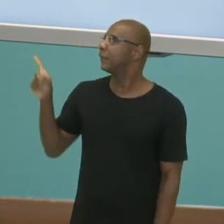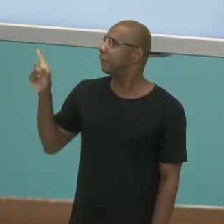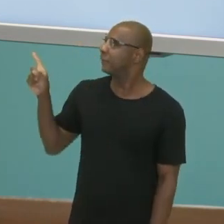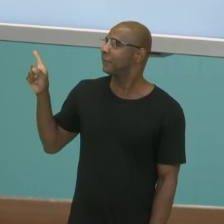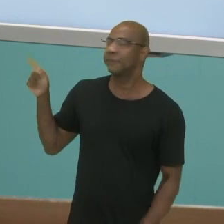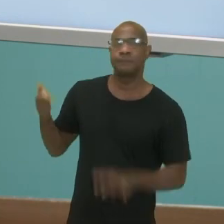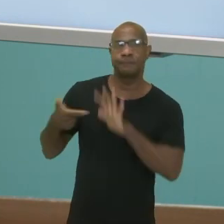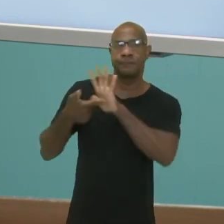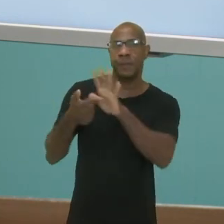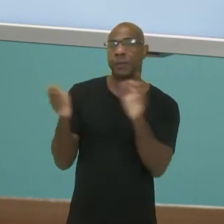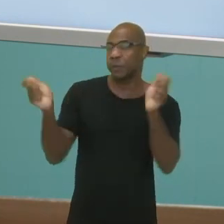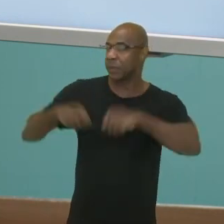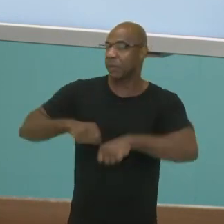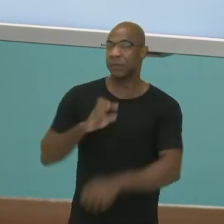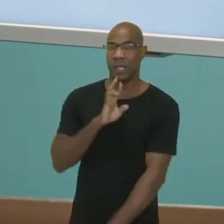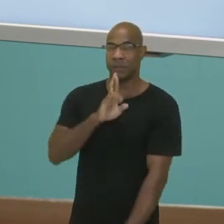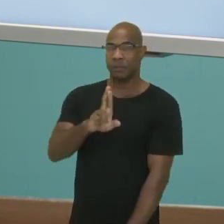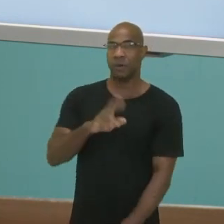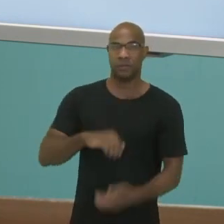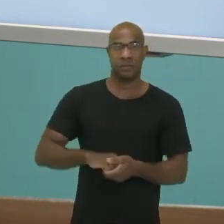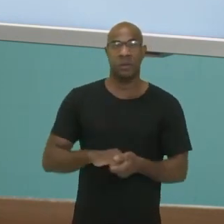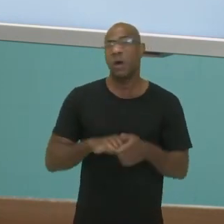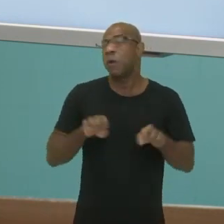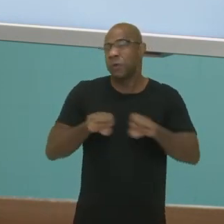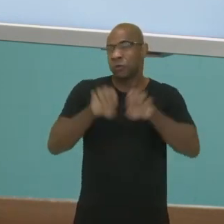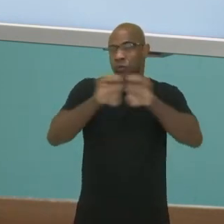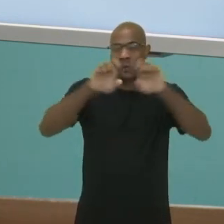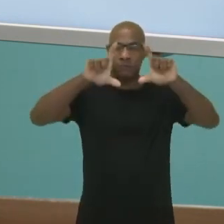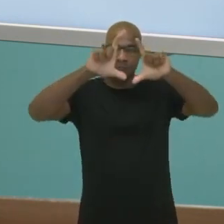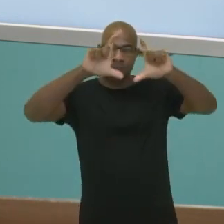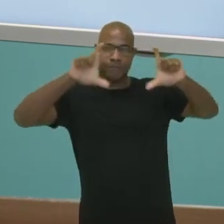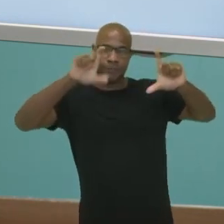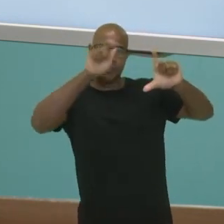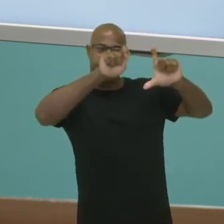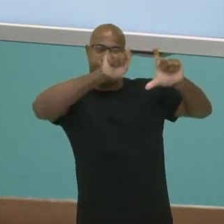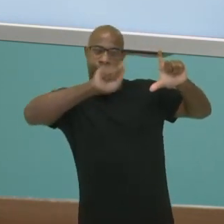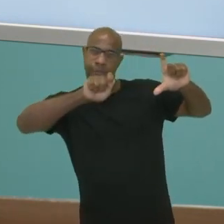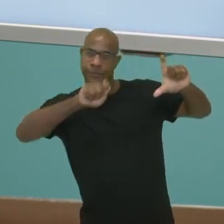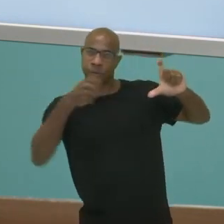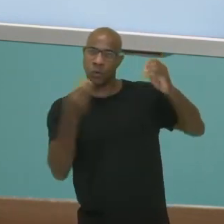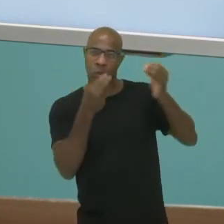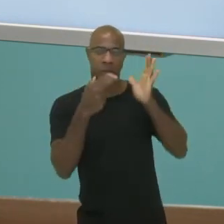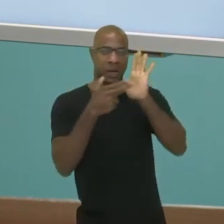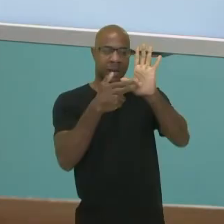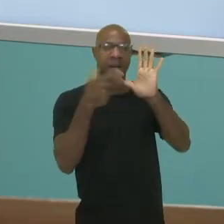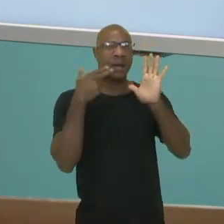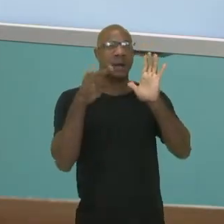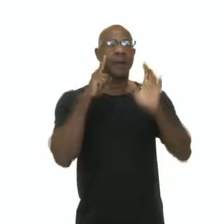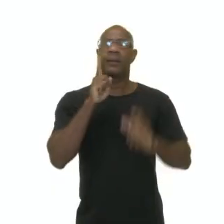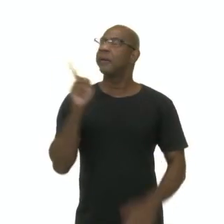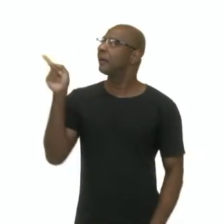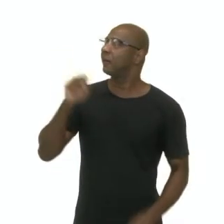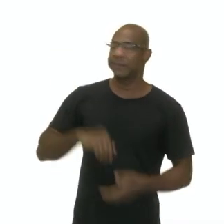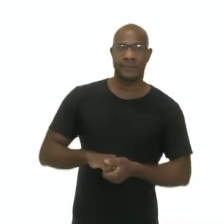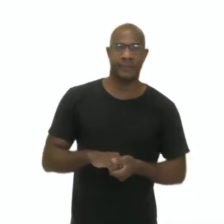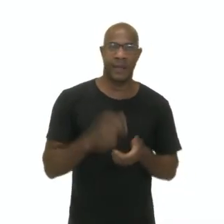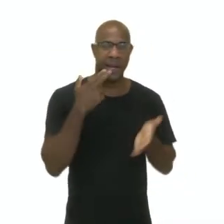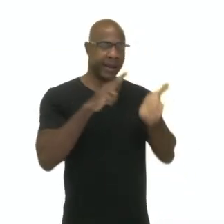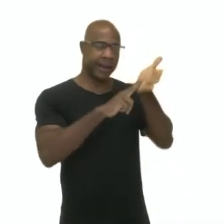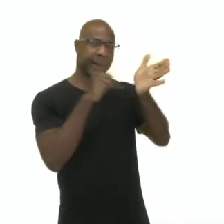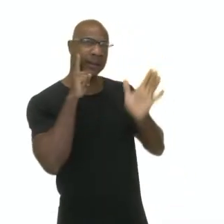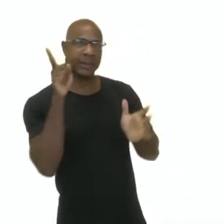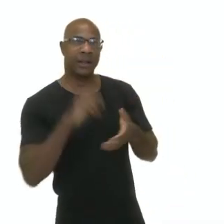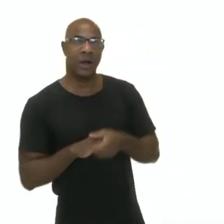trouxe? Uma possibilidade de resposta, uma estruturação, na verdade. Olha lá, nessa carta de apresentação. Então, começa lá. Mi